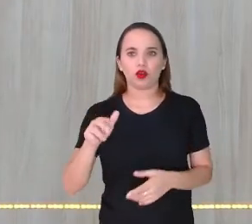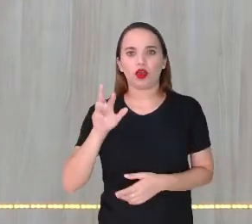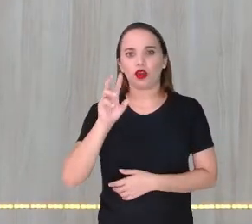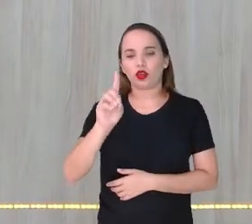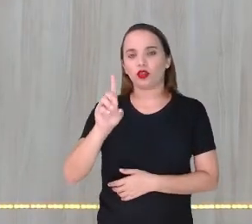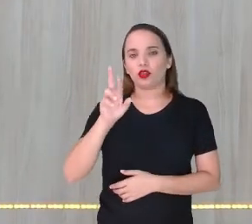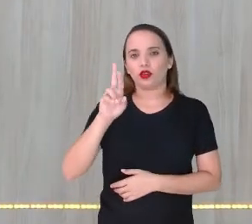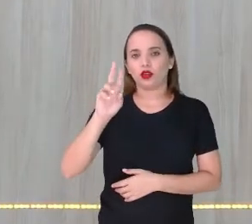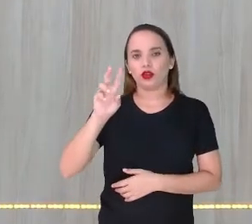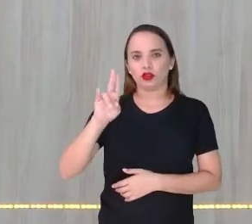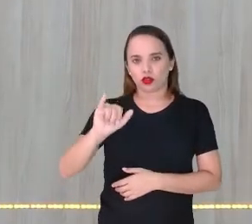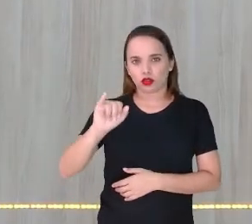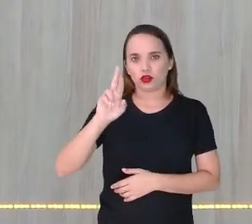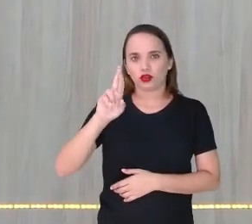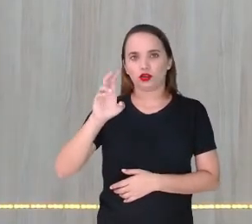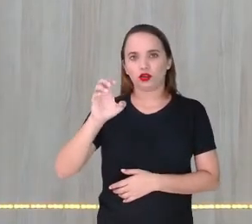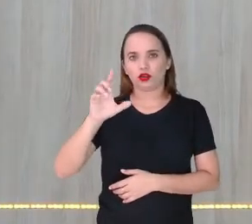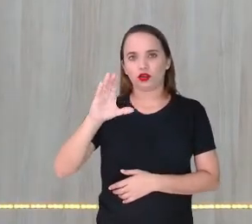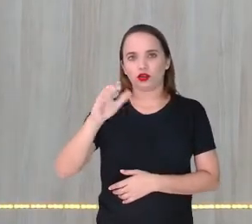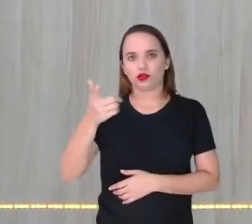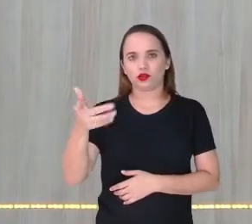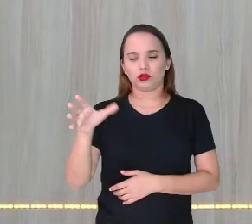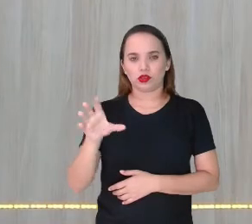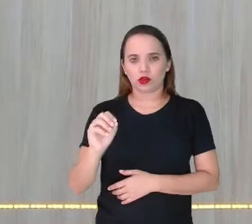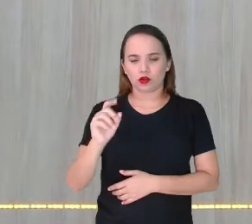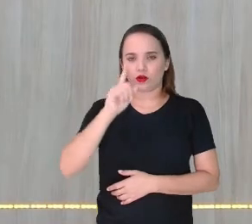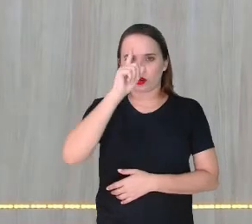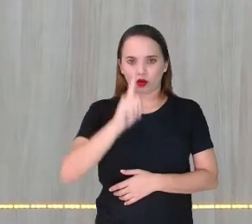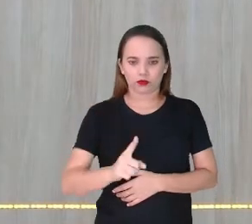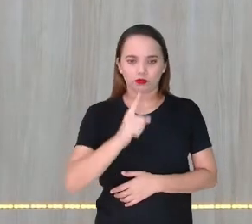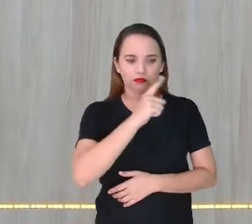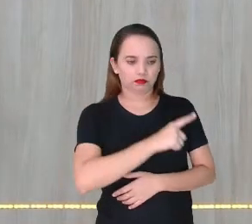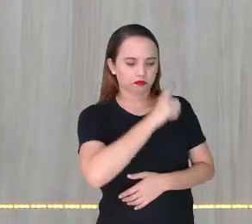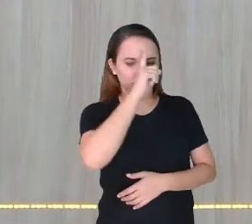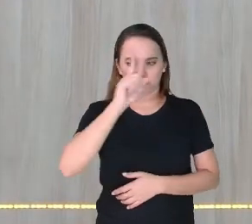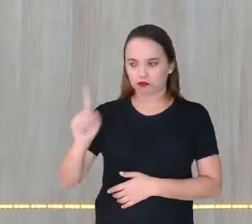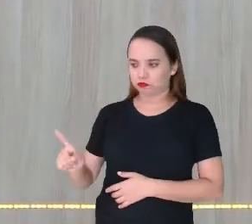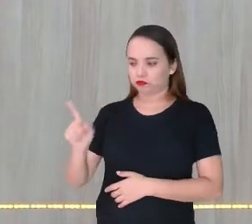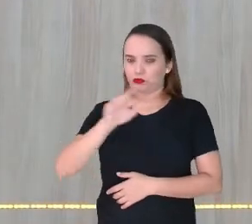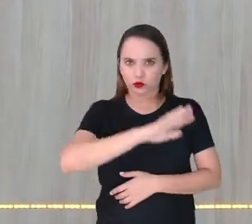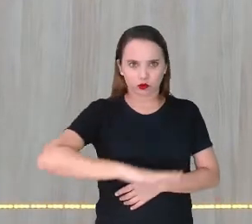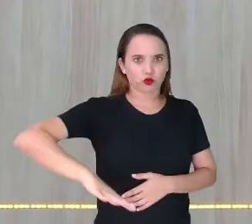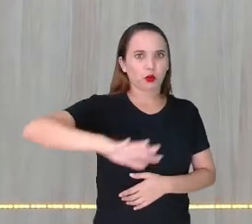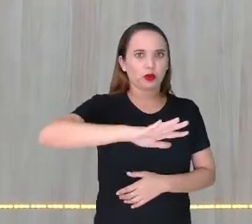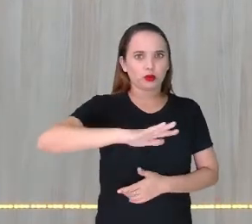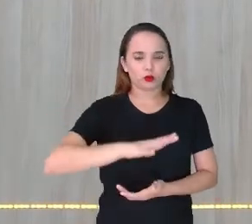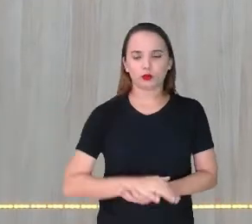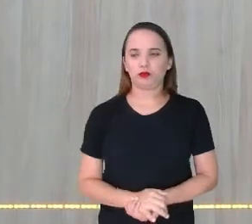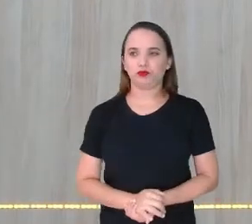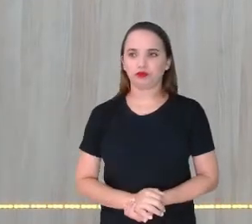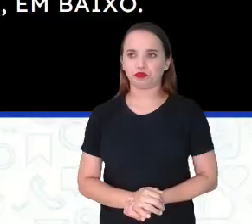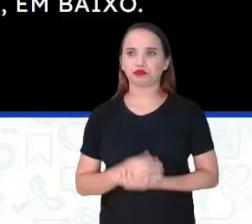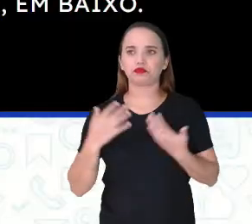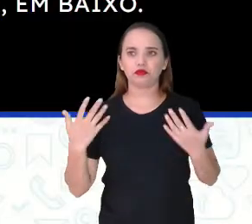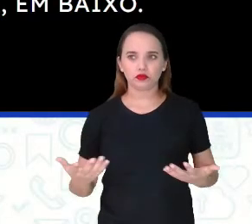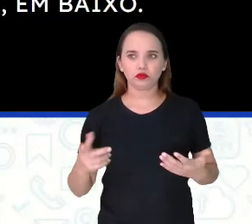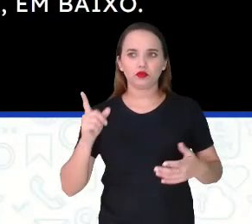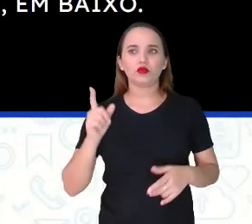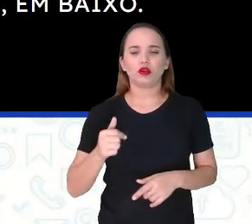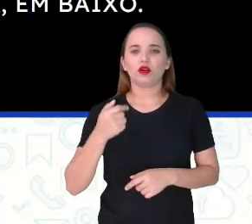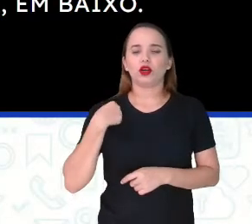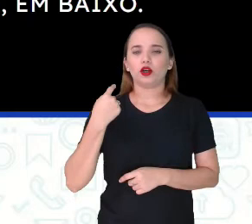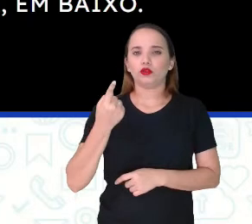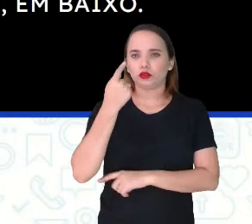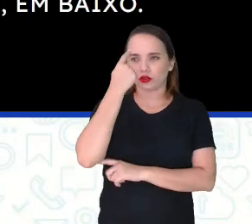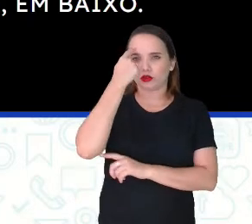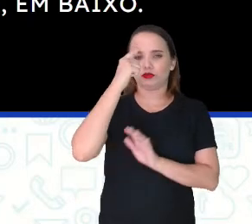à direção, né? Quando a gente falar de espaço, as direções que a gente toma dentro do espaço, né? Então é a trajetória traçada